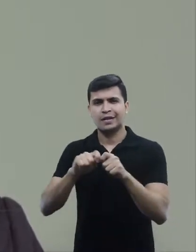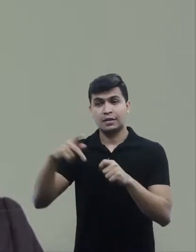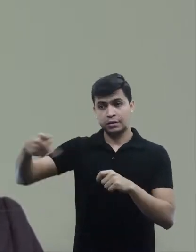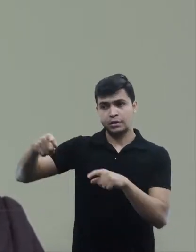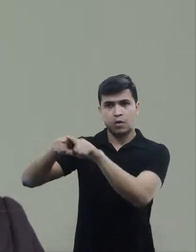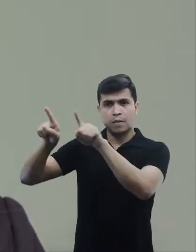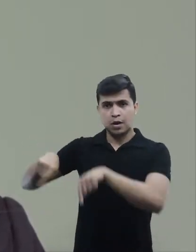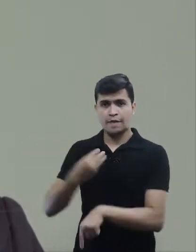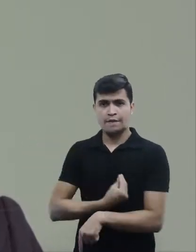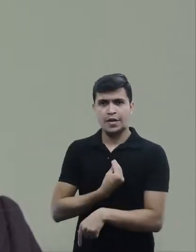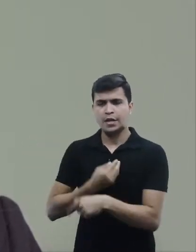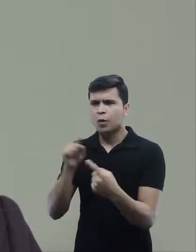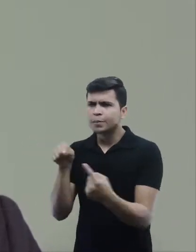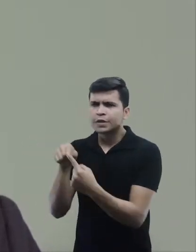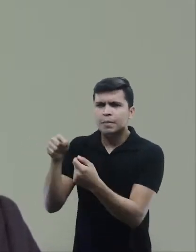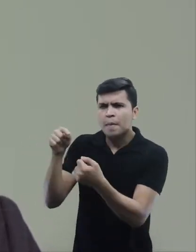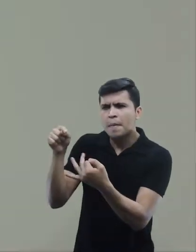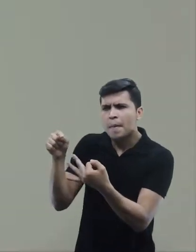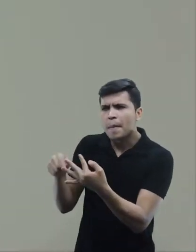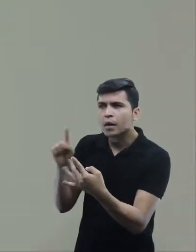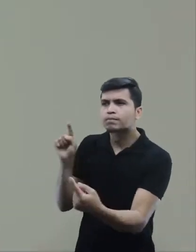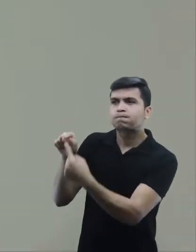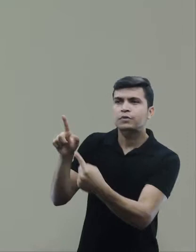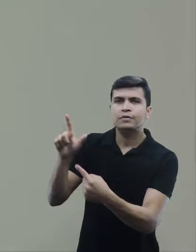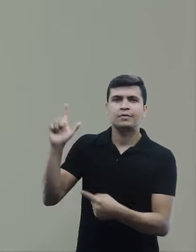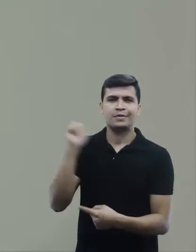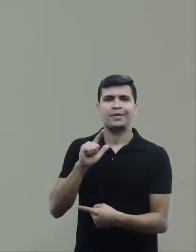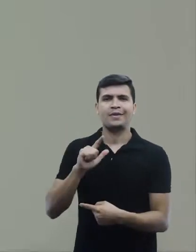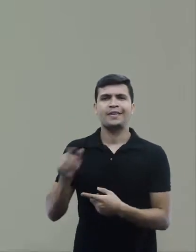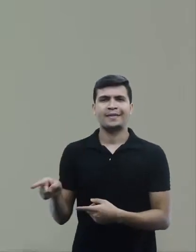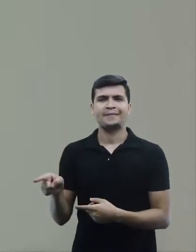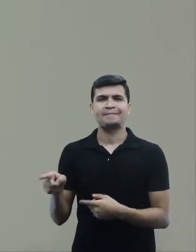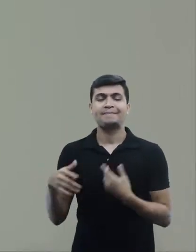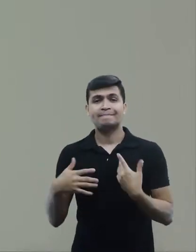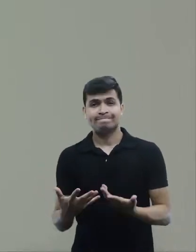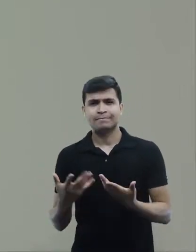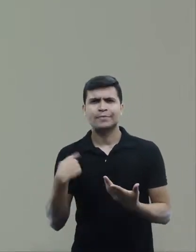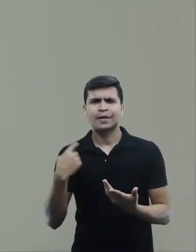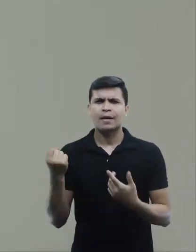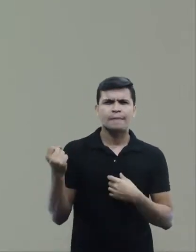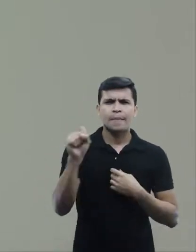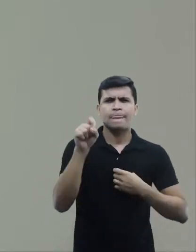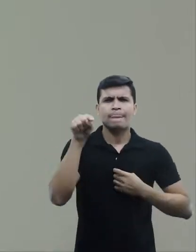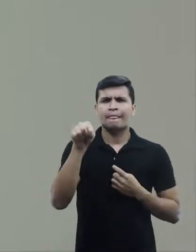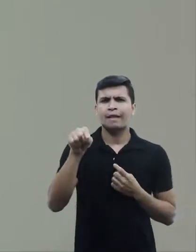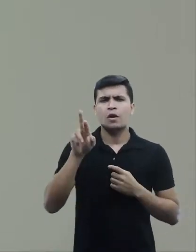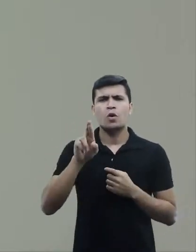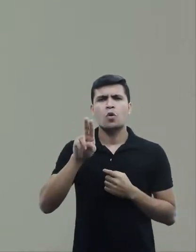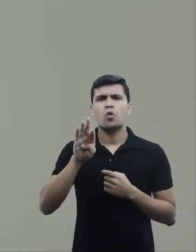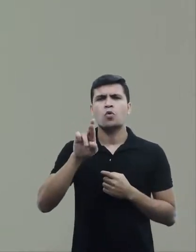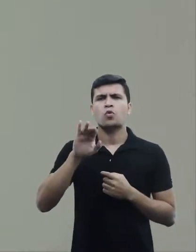dos objetivos definidos em seu projeto de vida. Desse modo, ao aplicar as rubricas dos diálogos